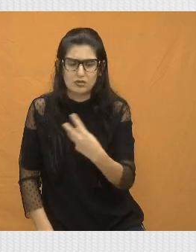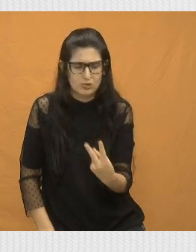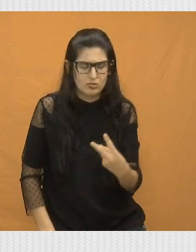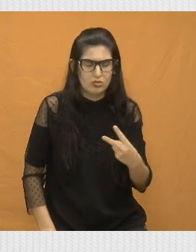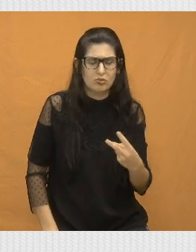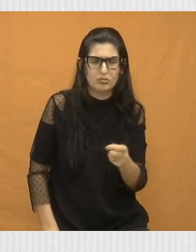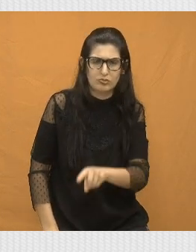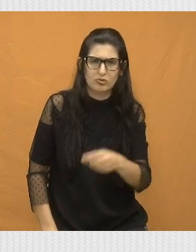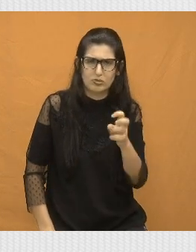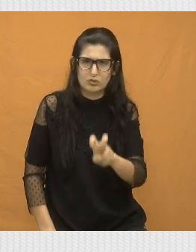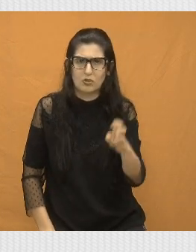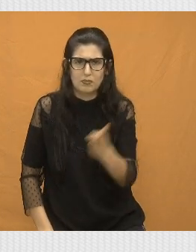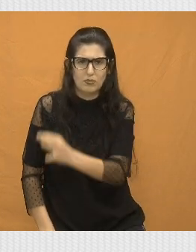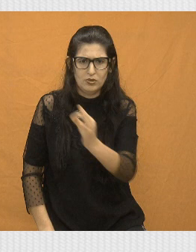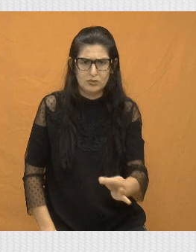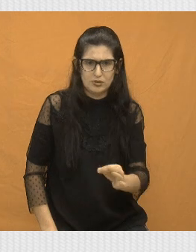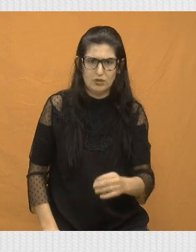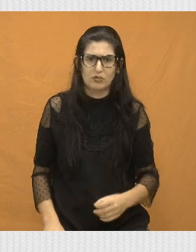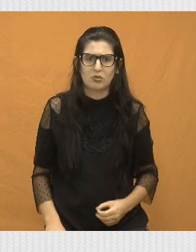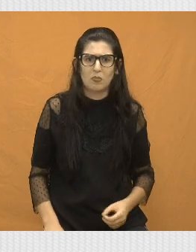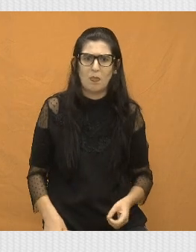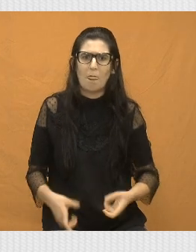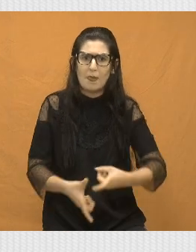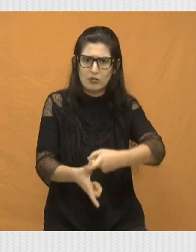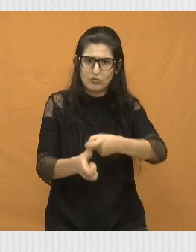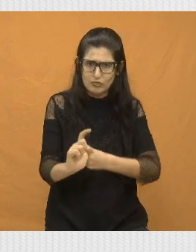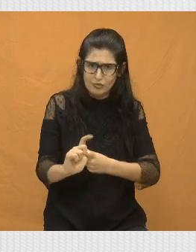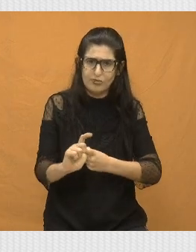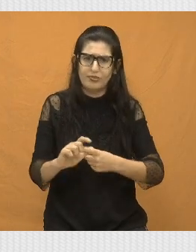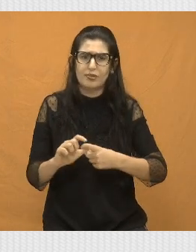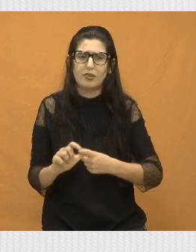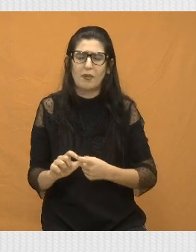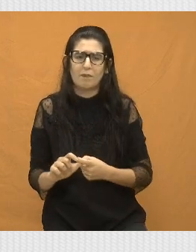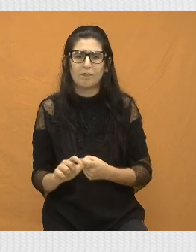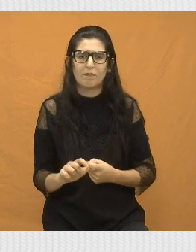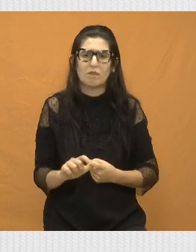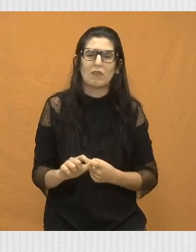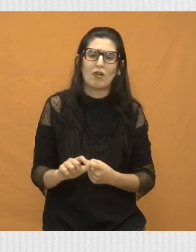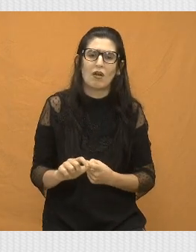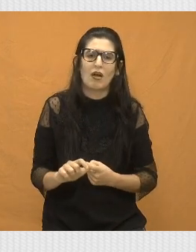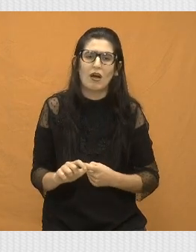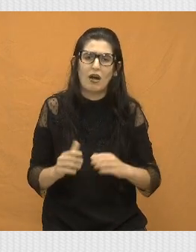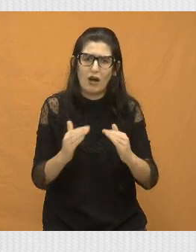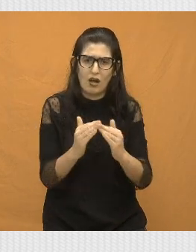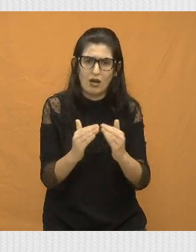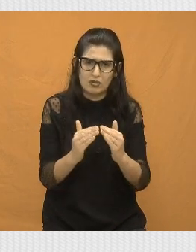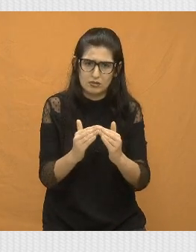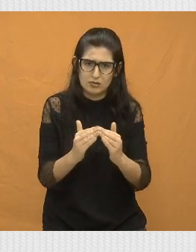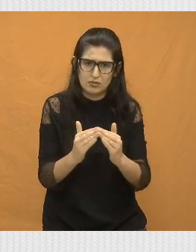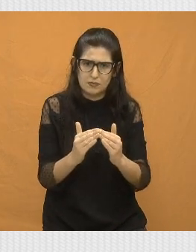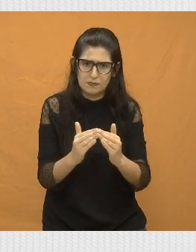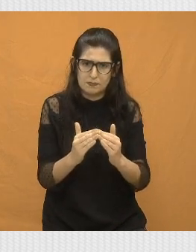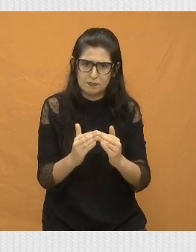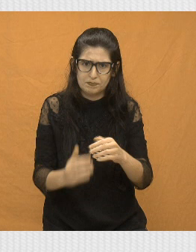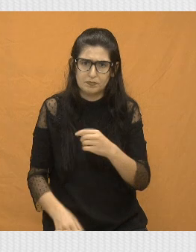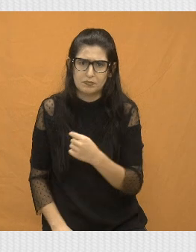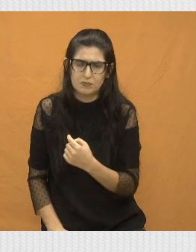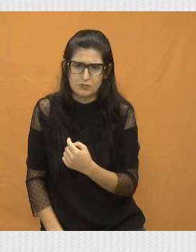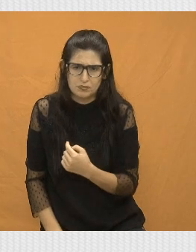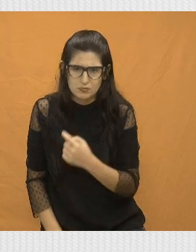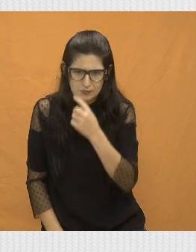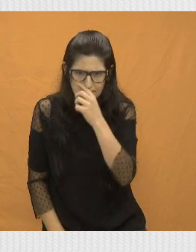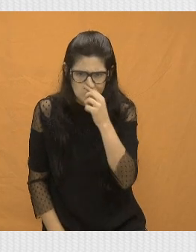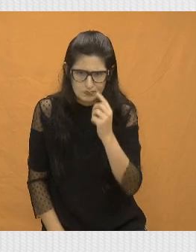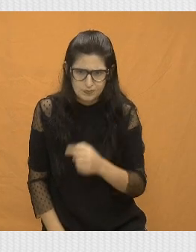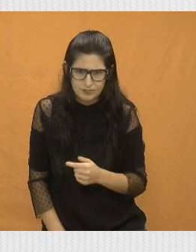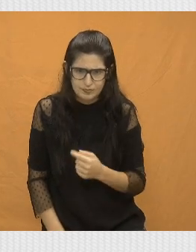32,5%. IPTU, meta orçamentária 2019, em 77